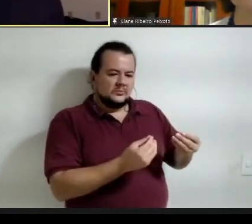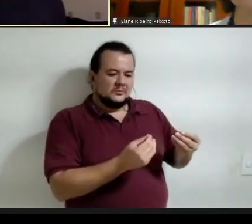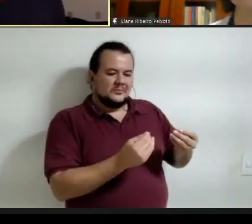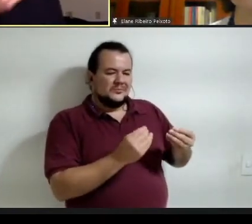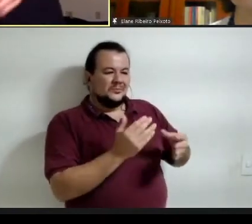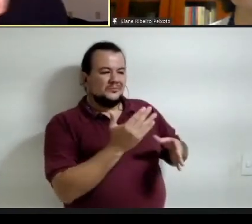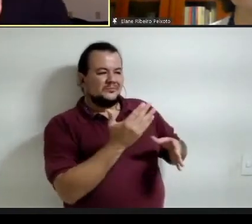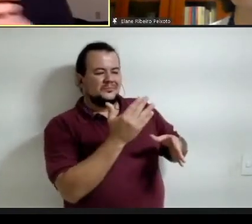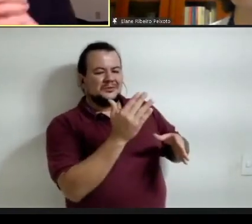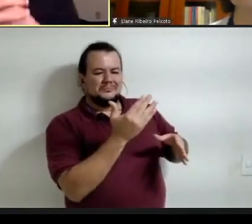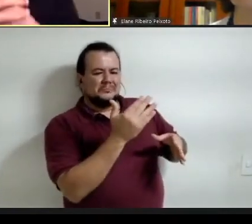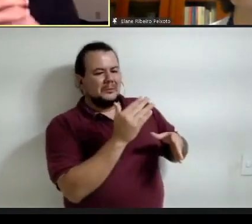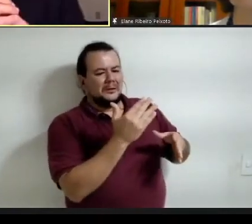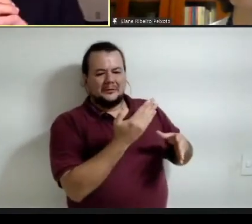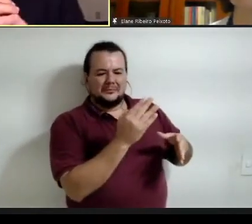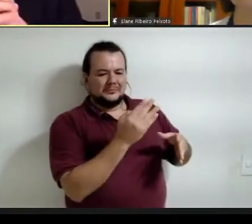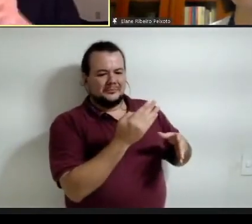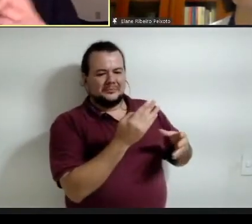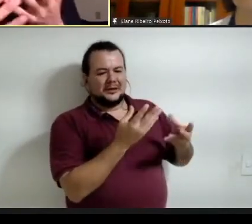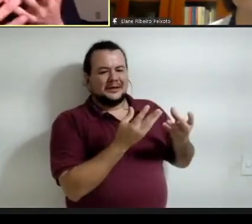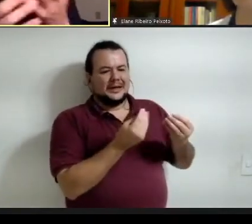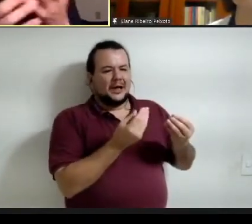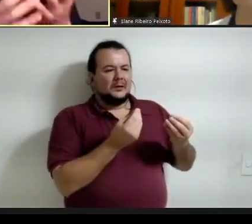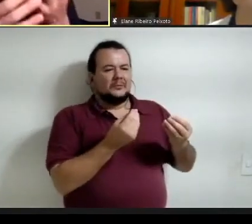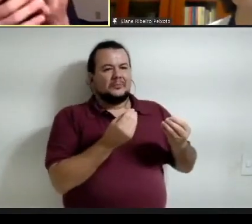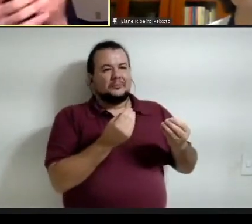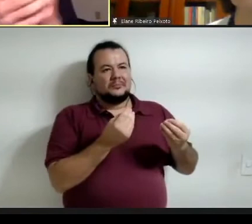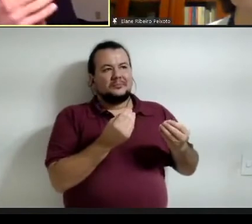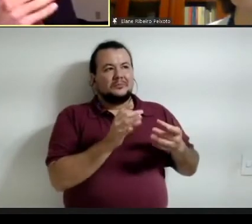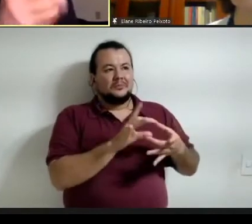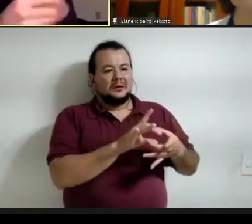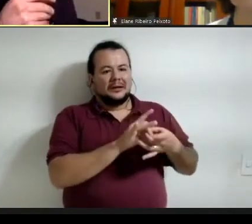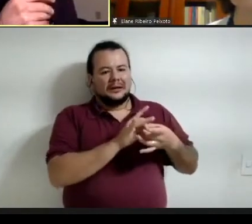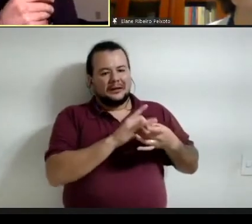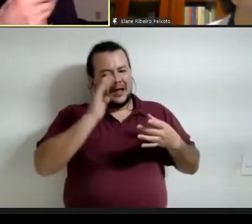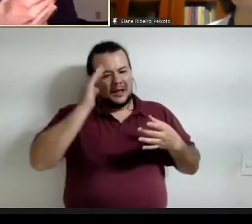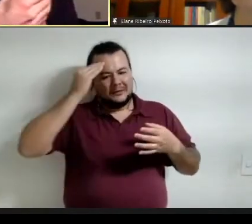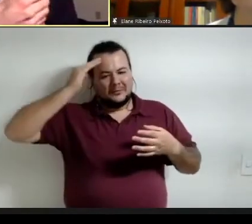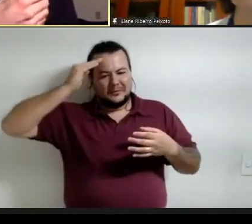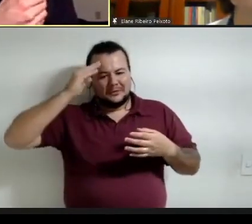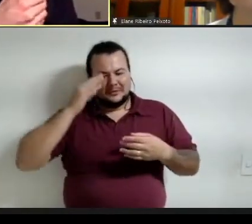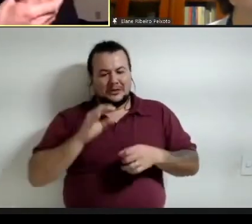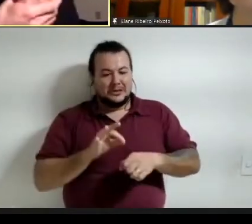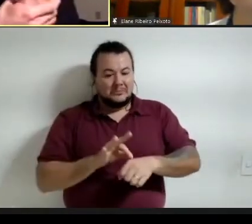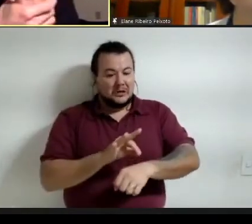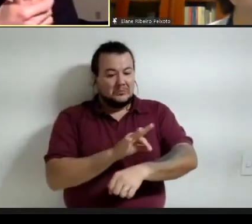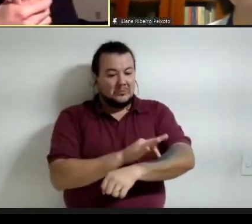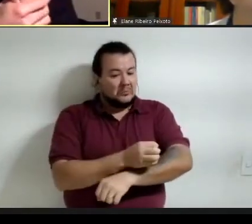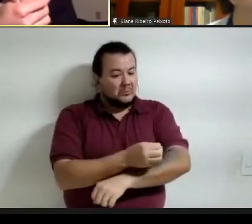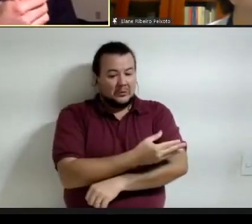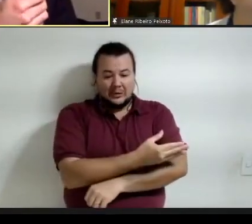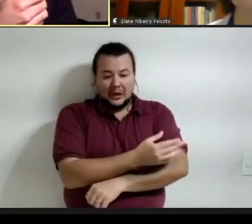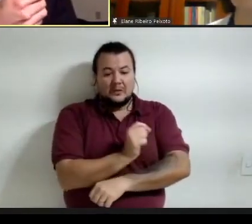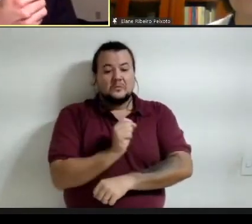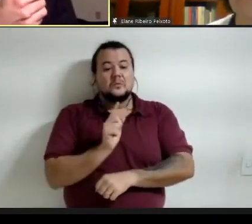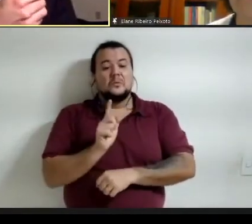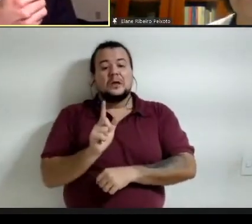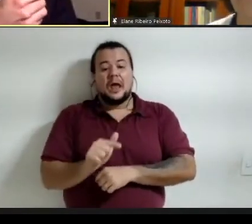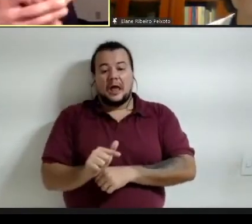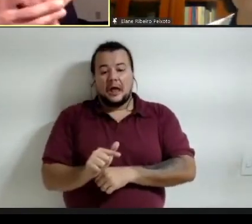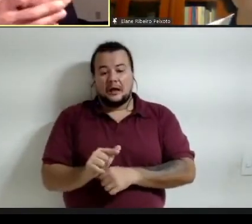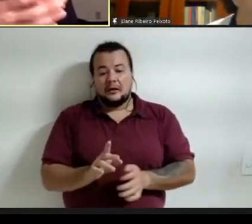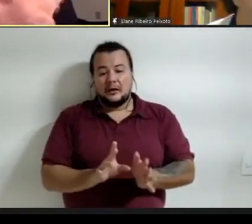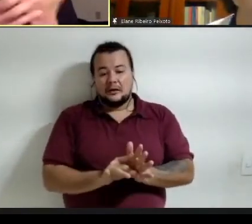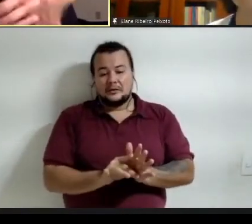por um entendimento moderno do que é a ciência, por exemplo, né? Existe